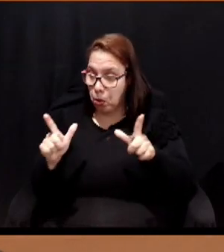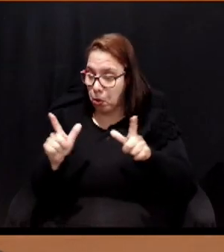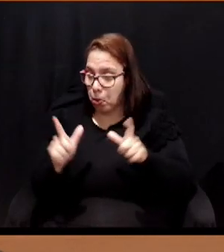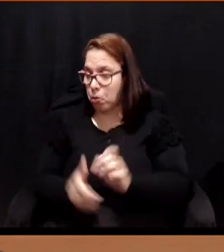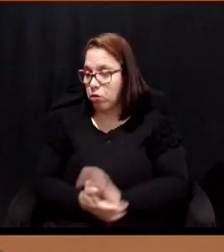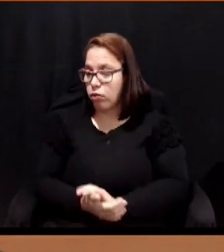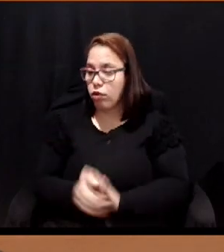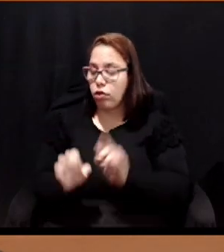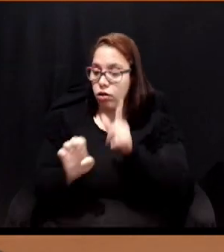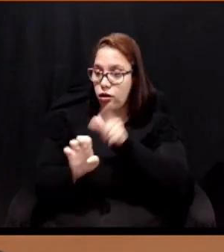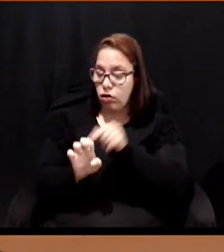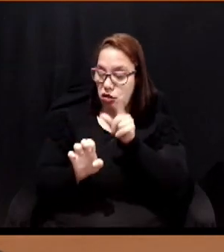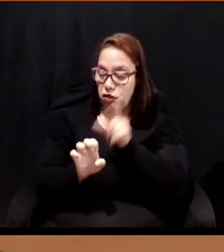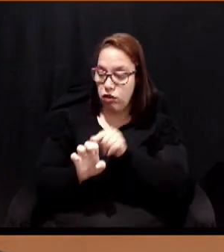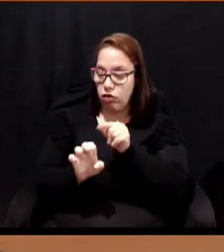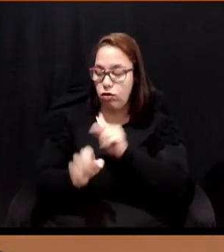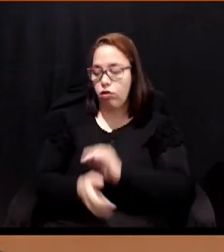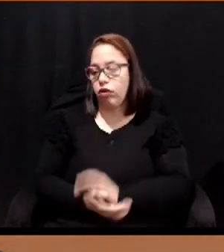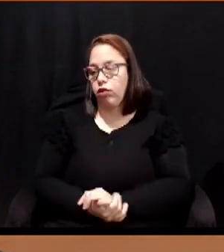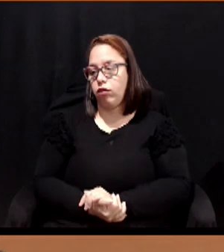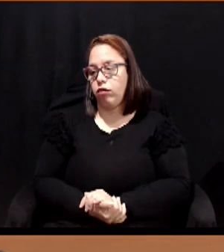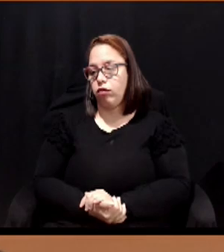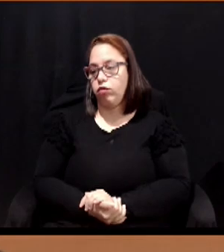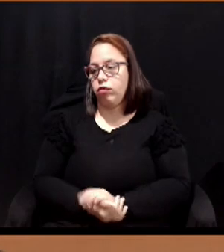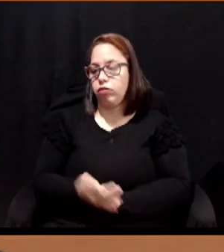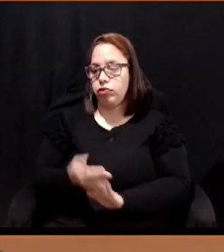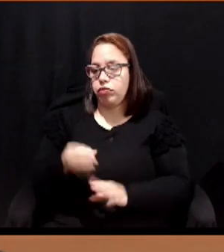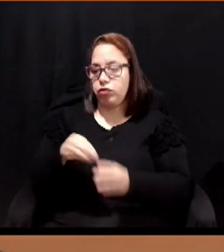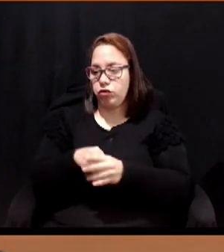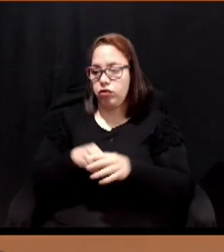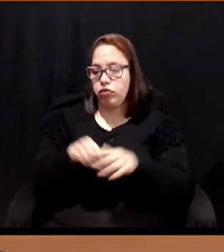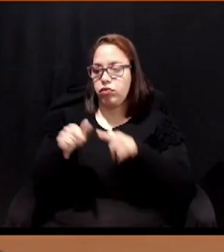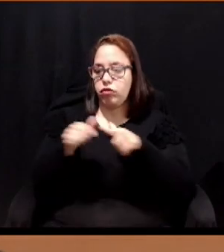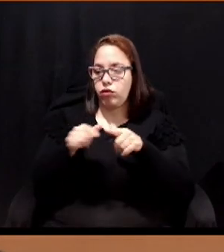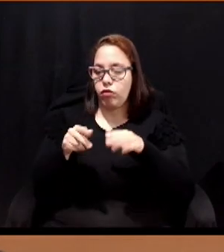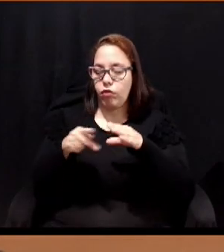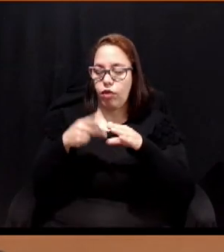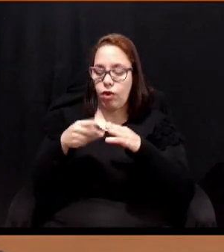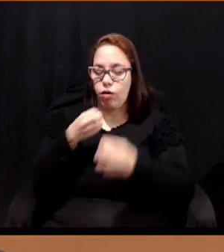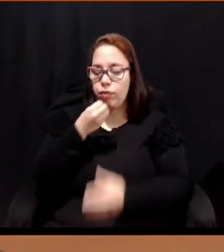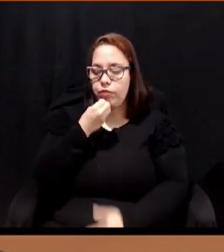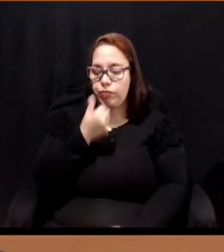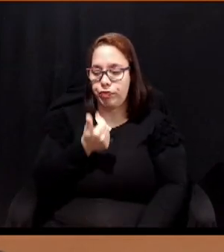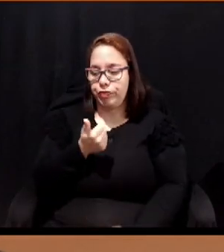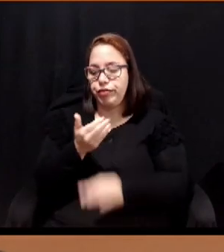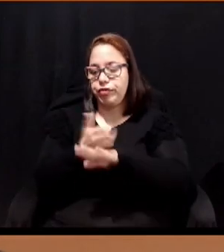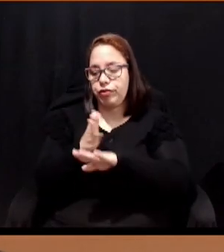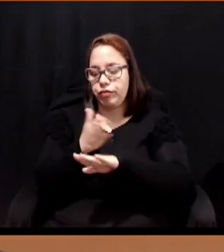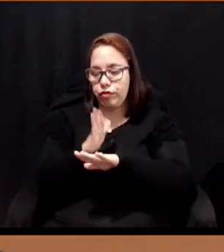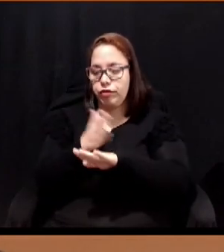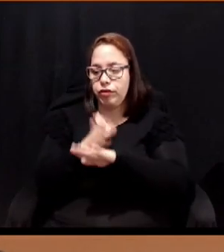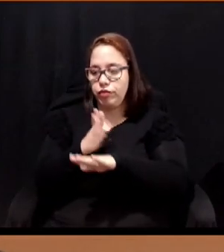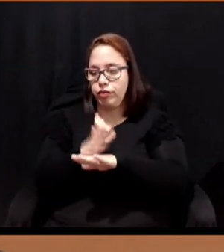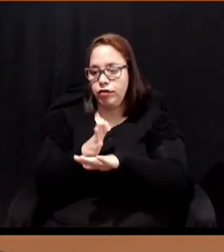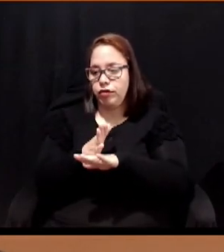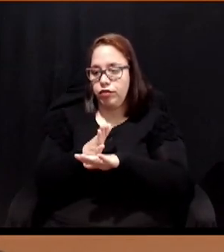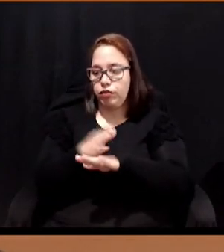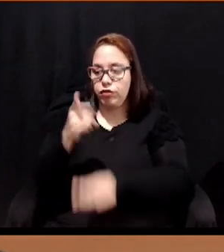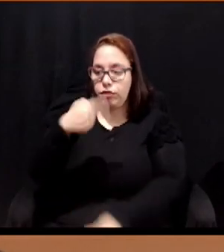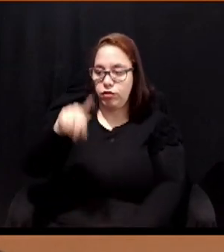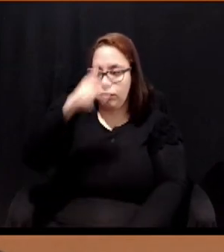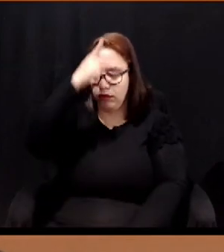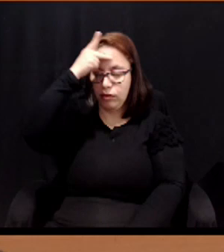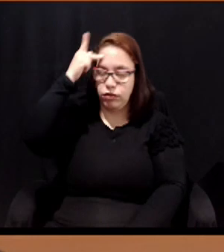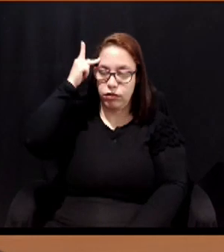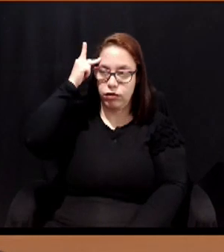empreendedores, dentro de um trabalho que a Câmara faz muito bem, que é de capacitação dessas pessoas, quer dizer,